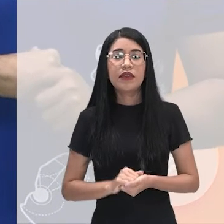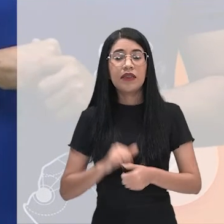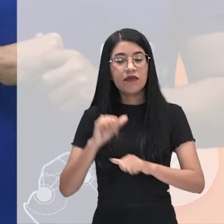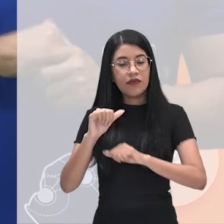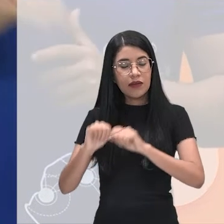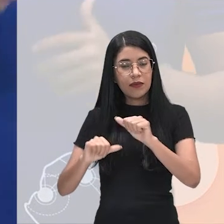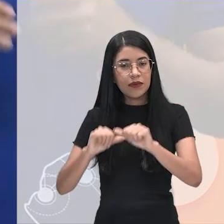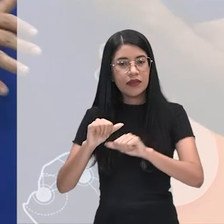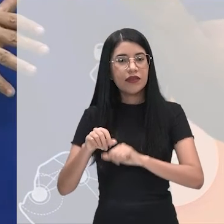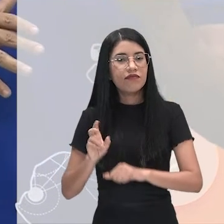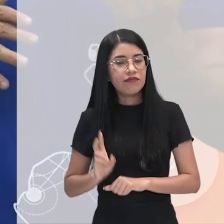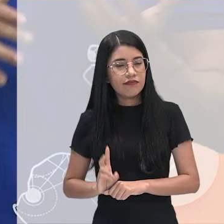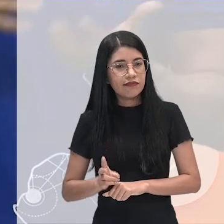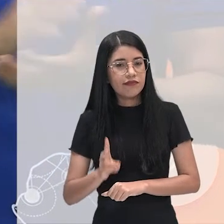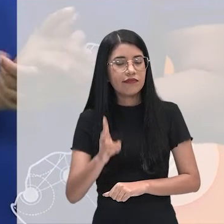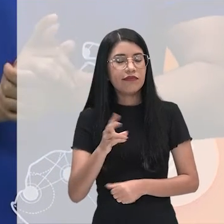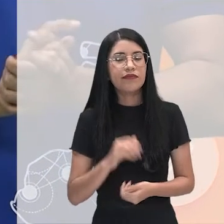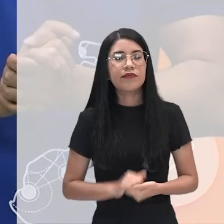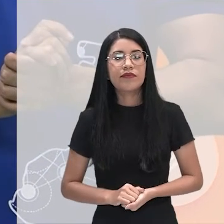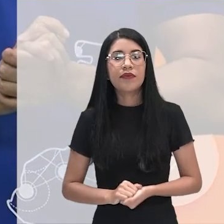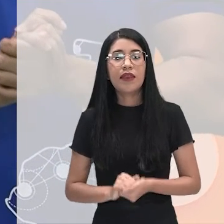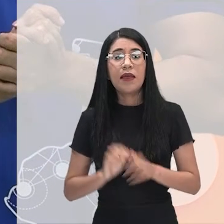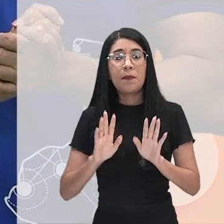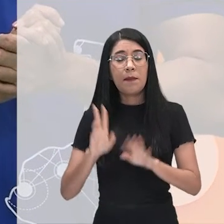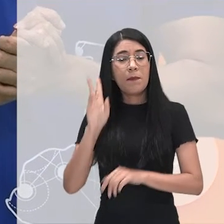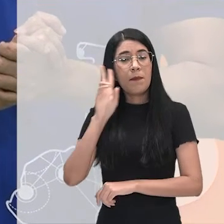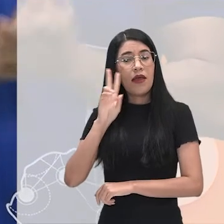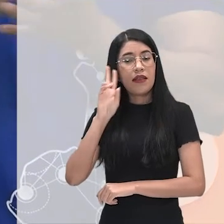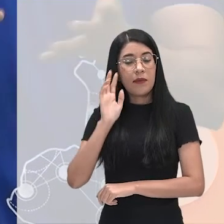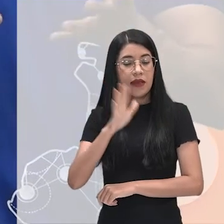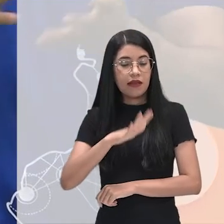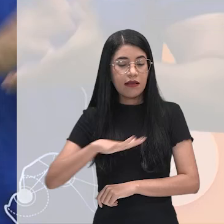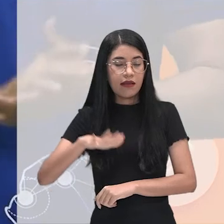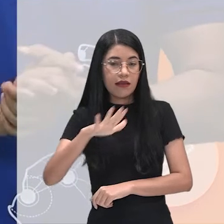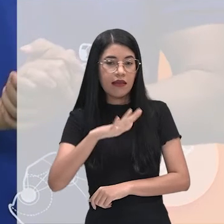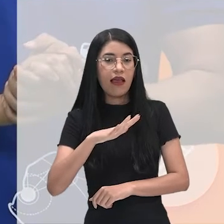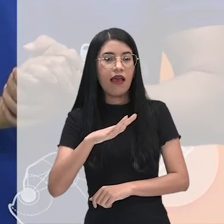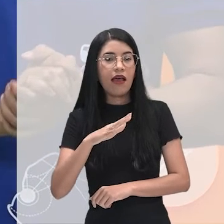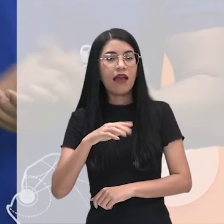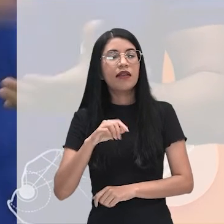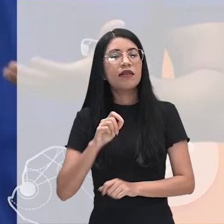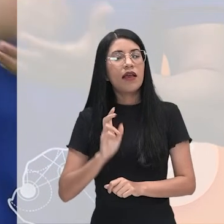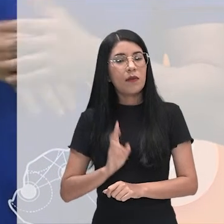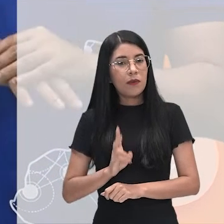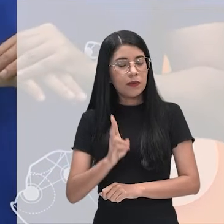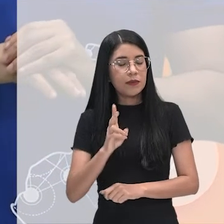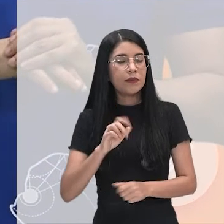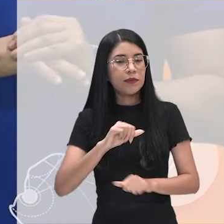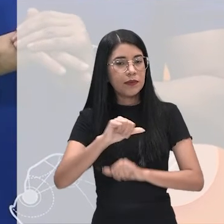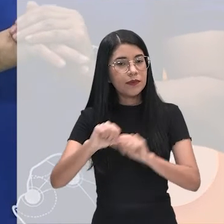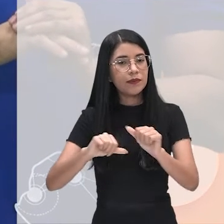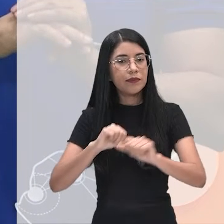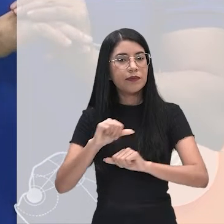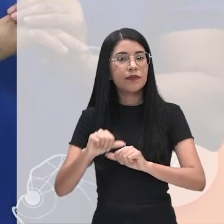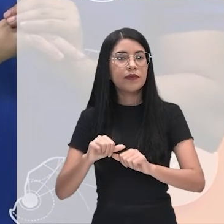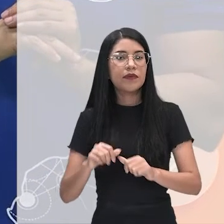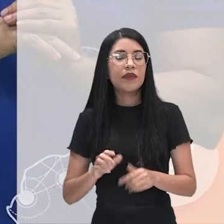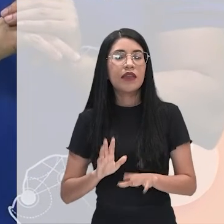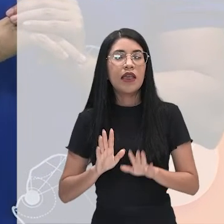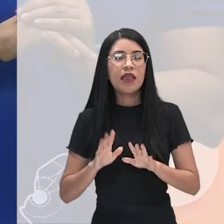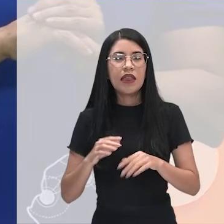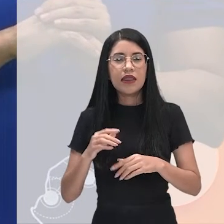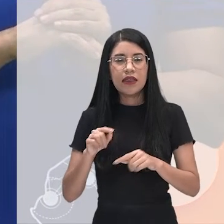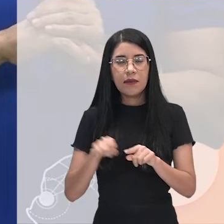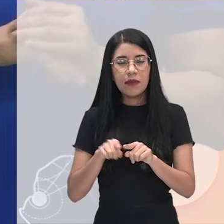industrial, lá no meado do século XX, a gente tem ali a ascensão das tecnologias. É a partir desse momento que a gente vai ter